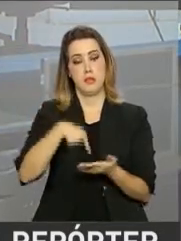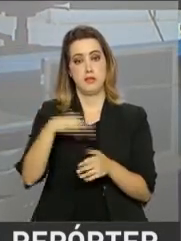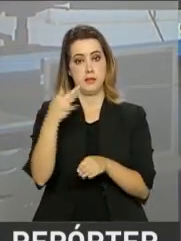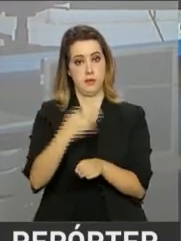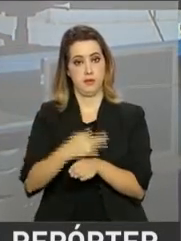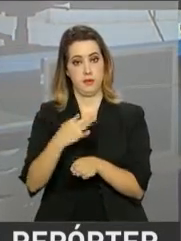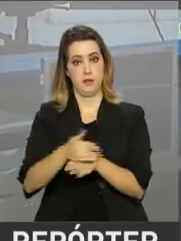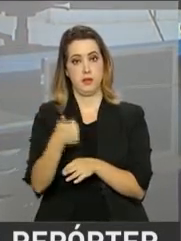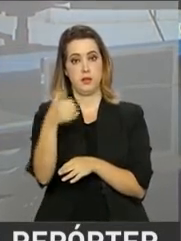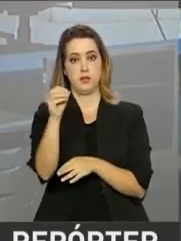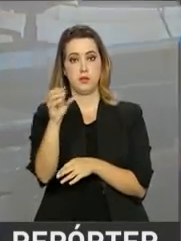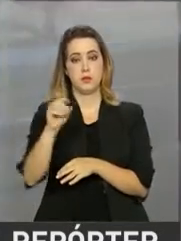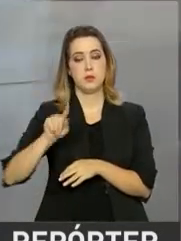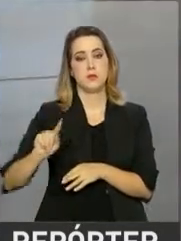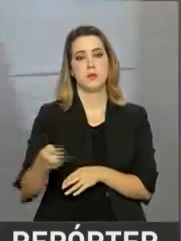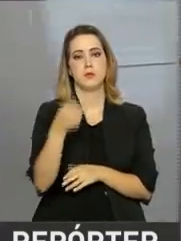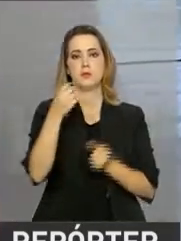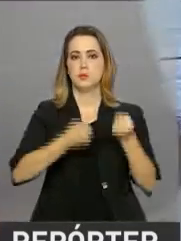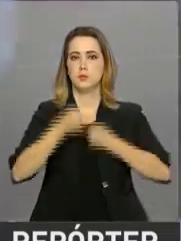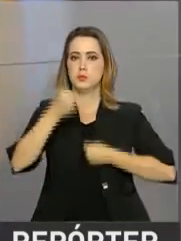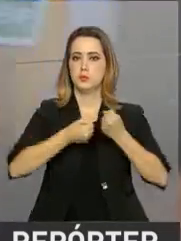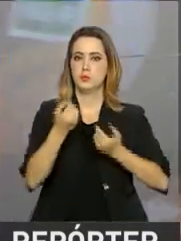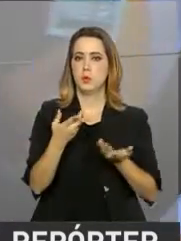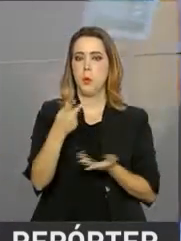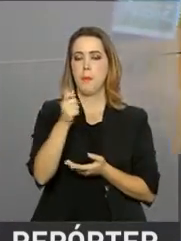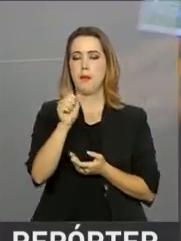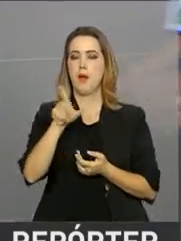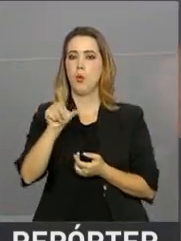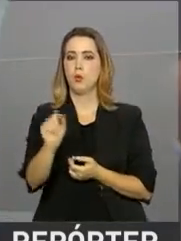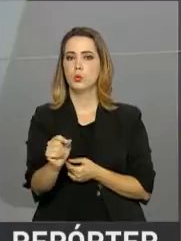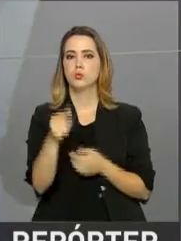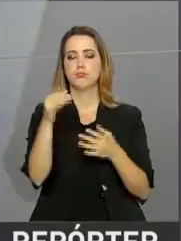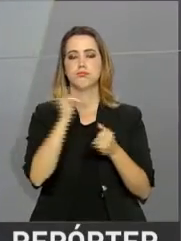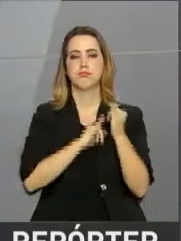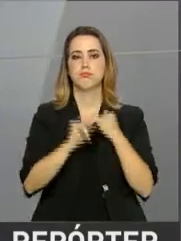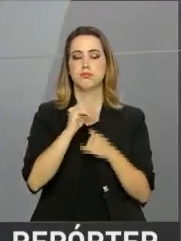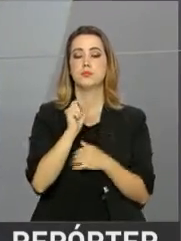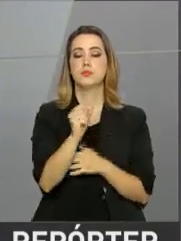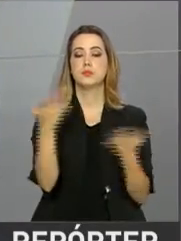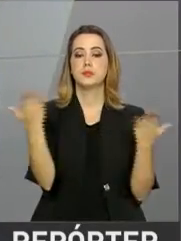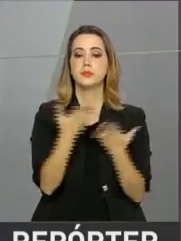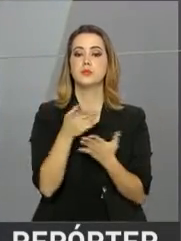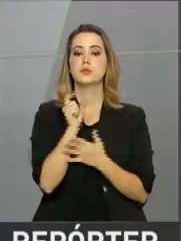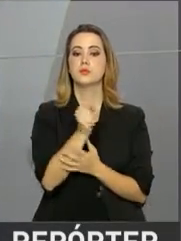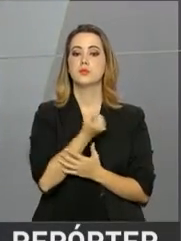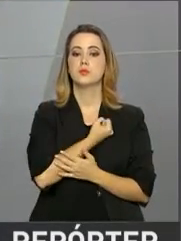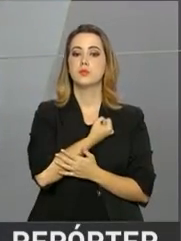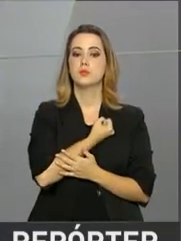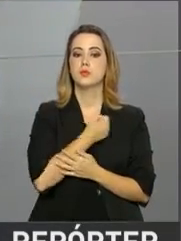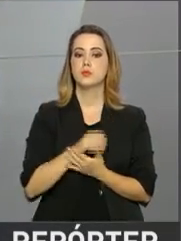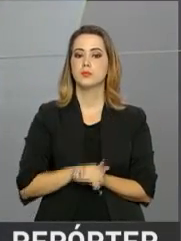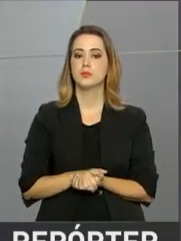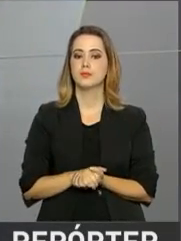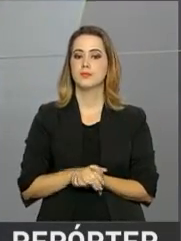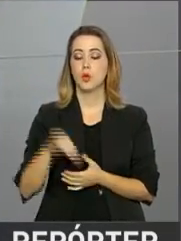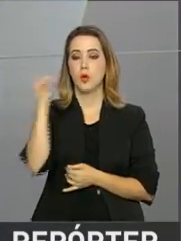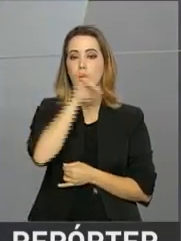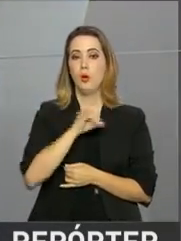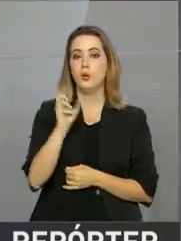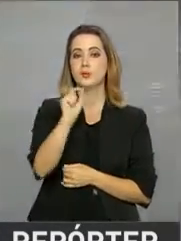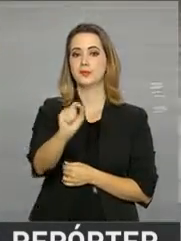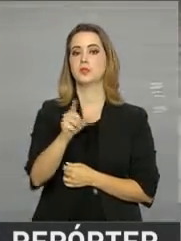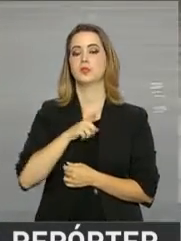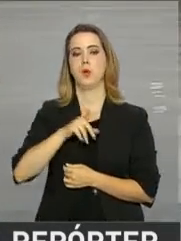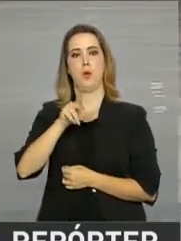100 mil veículos o repórter paulo la sálvia item os detalhes pra gente dos números olá paulo o lázaro luís a polícia